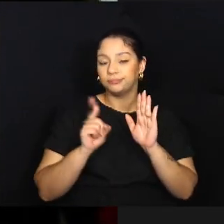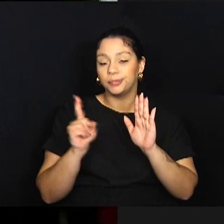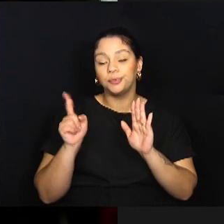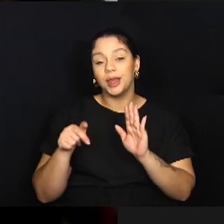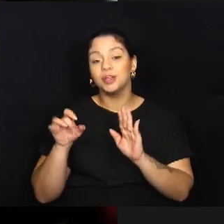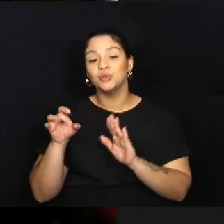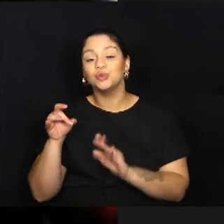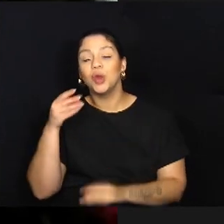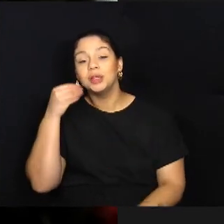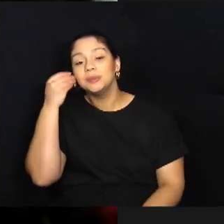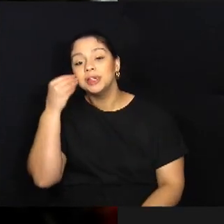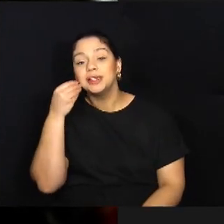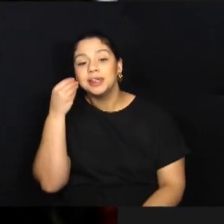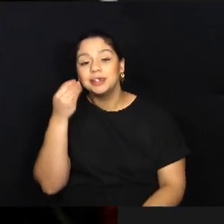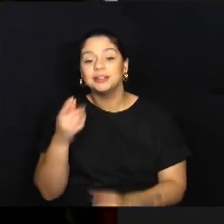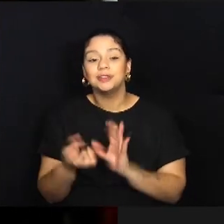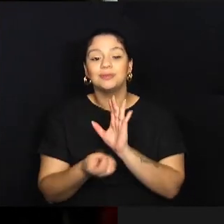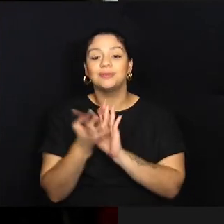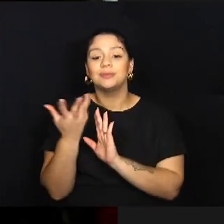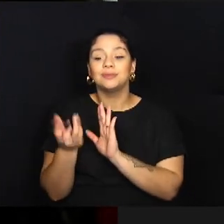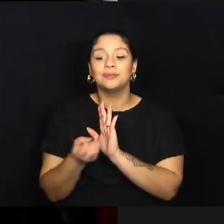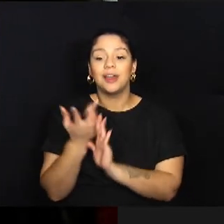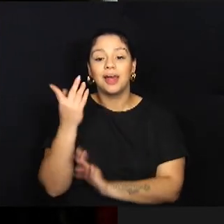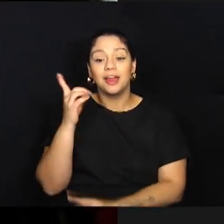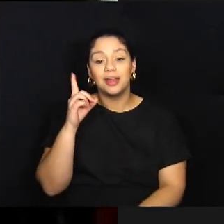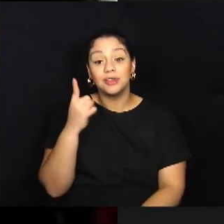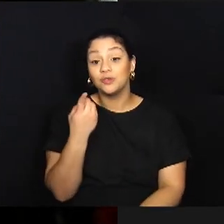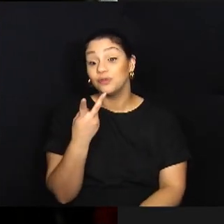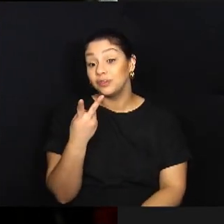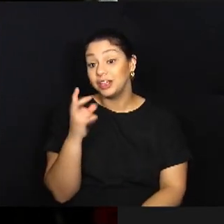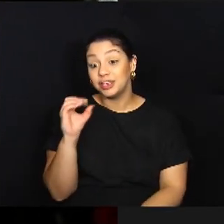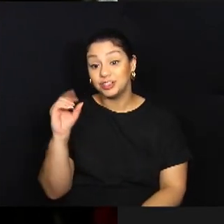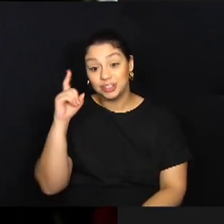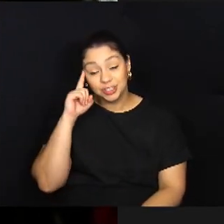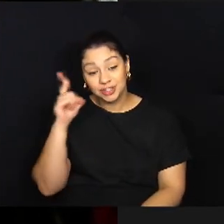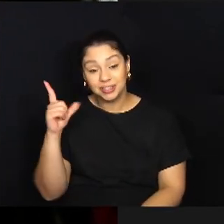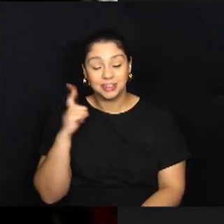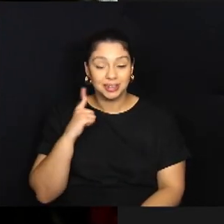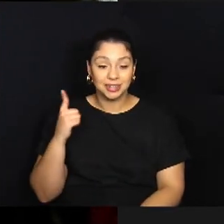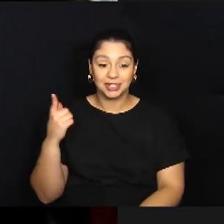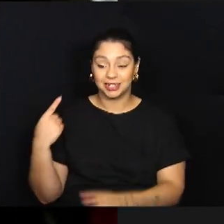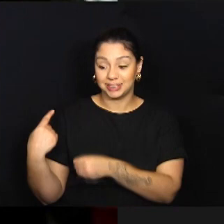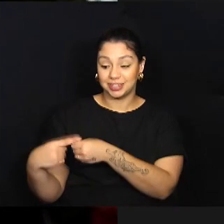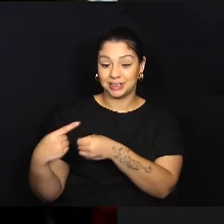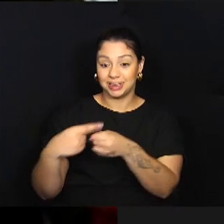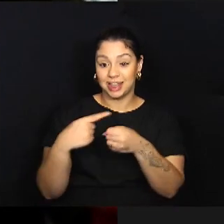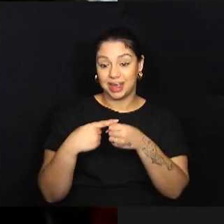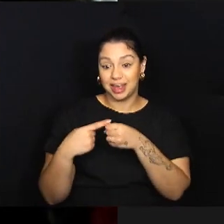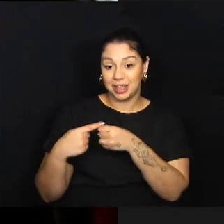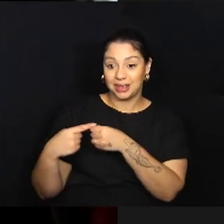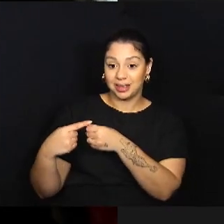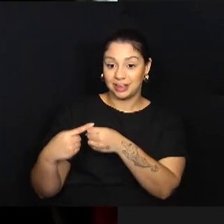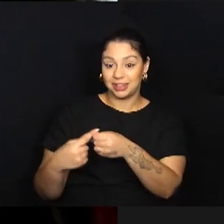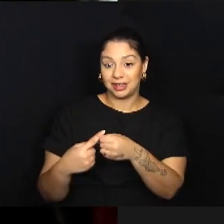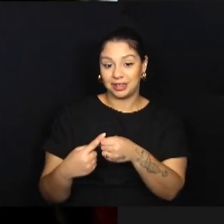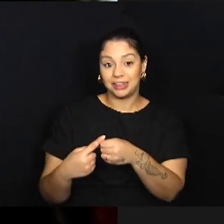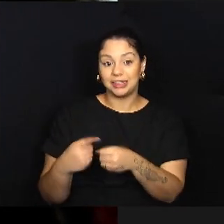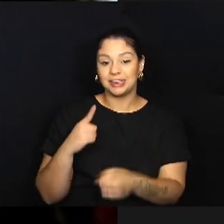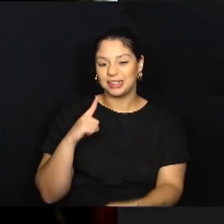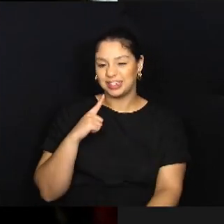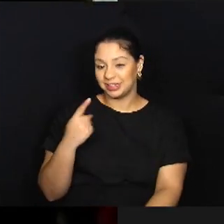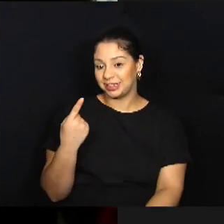de sair feito malucos por 20 dias percorrendo aí várias cidades, mais de 10 cidades, acho que